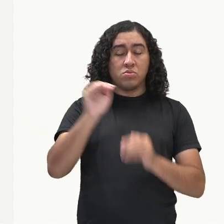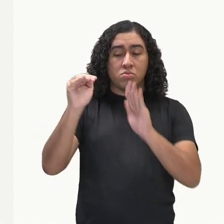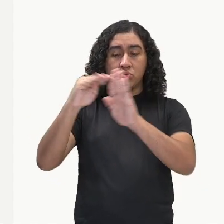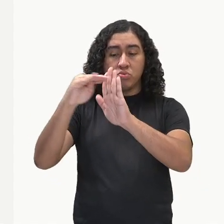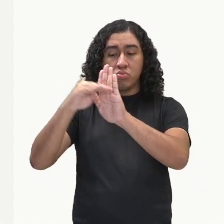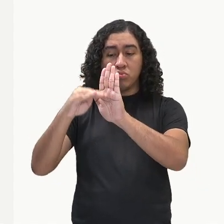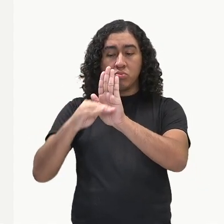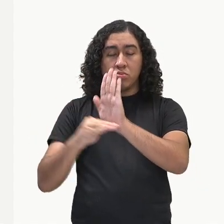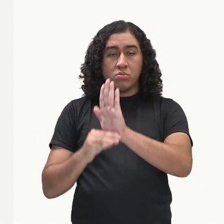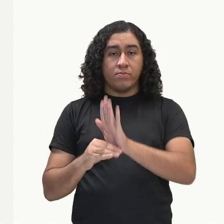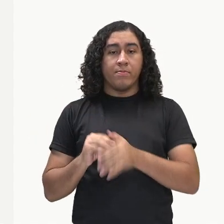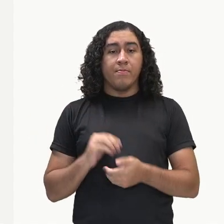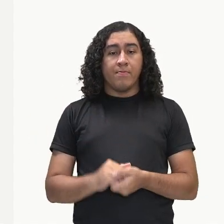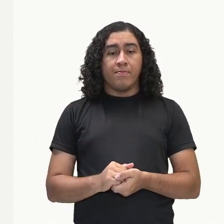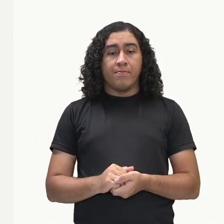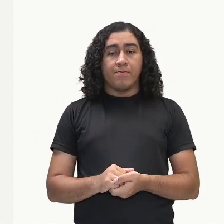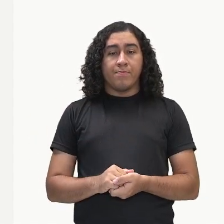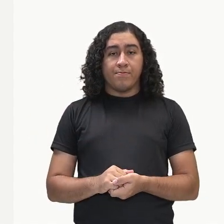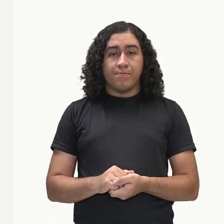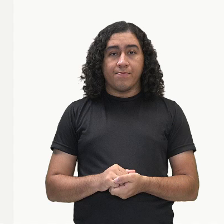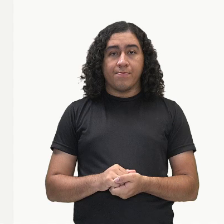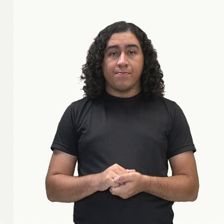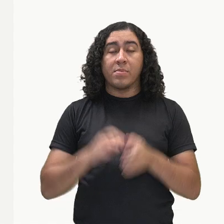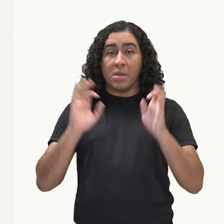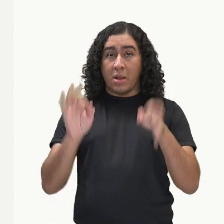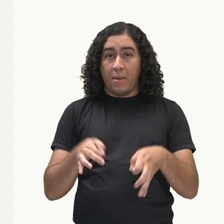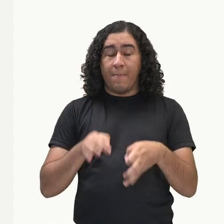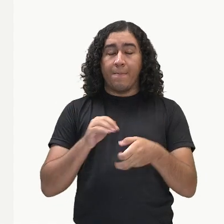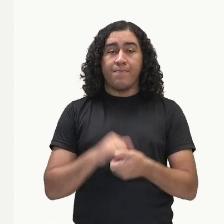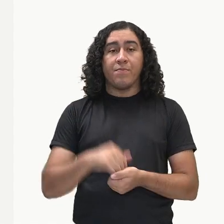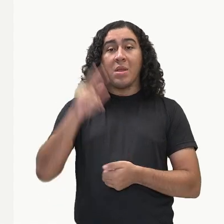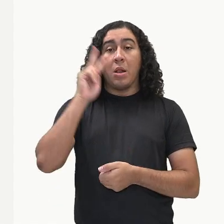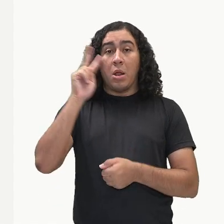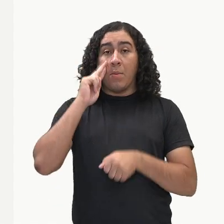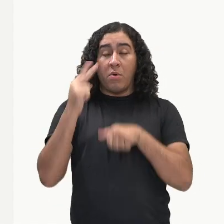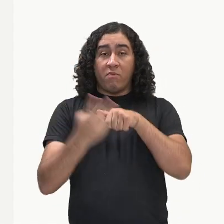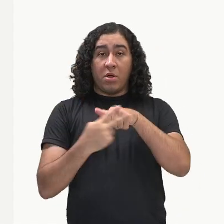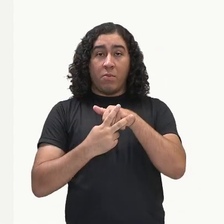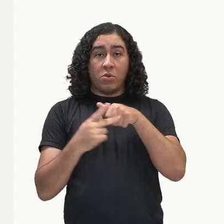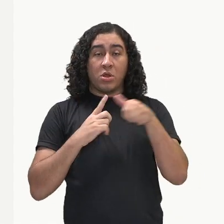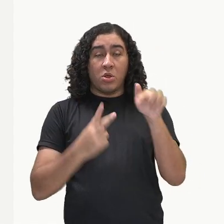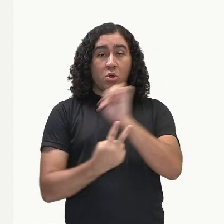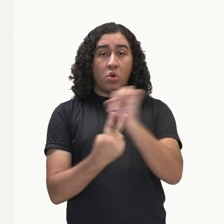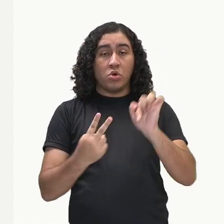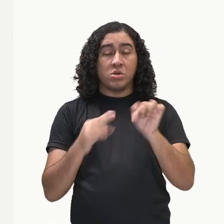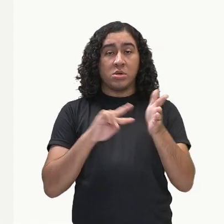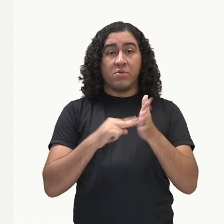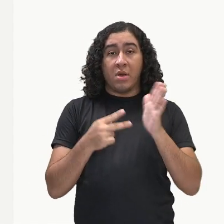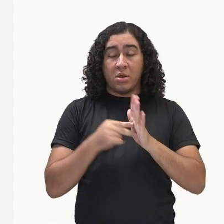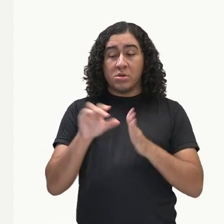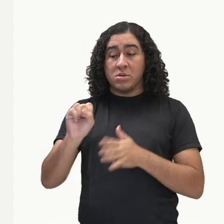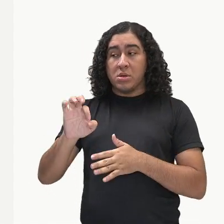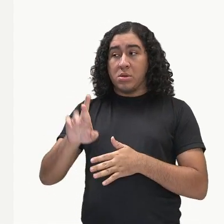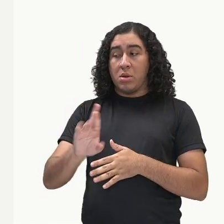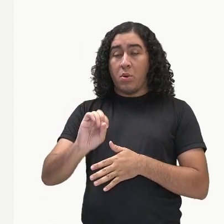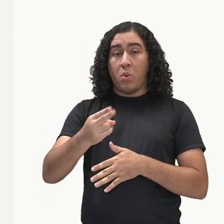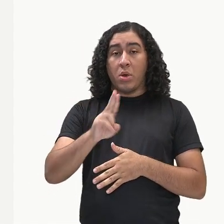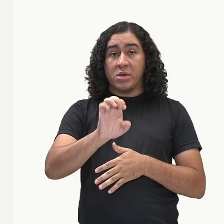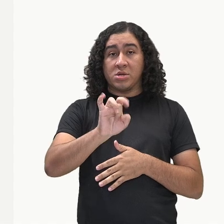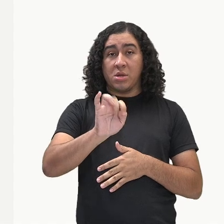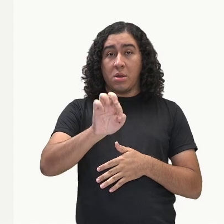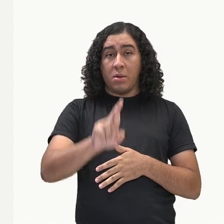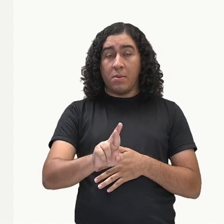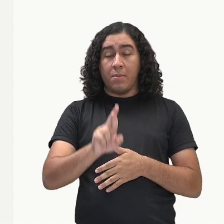they aren't. Certo? Lembrando que o verbo to be ele tem dois significados, né? Ser ou estar. Agora, vamos relembrar